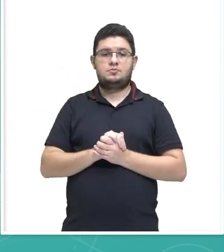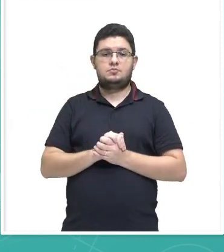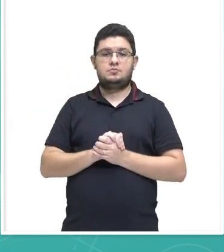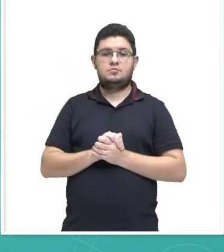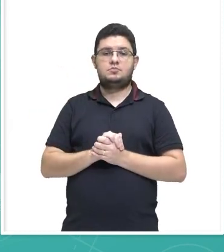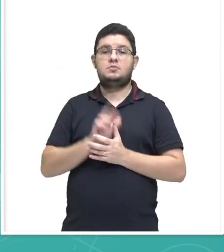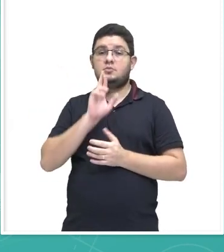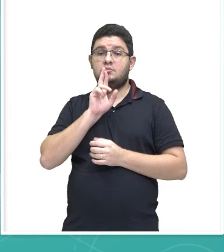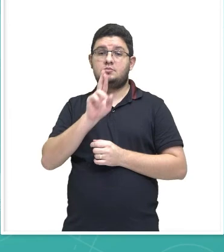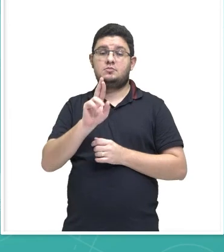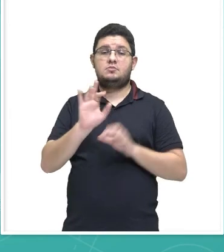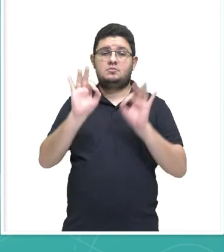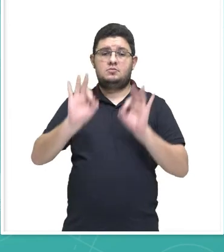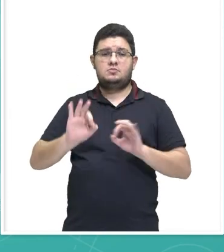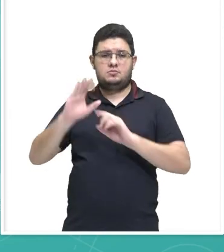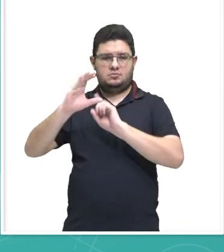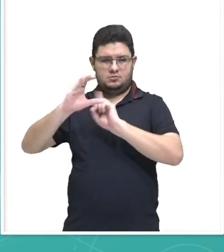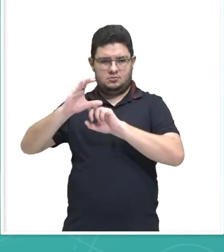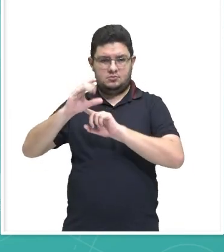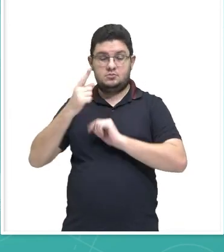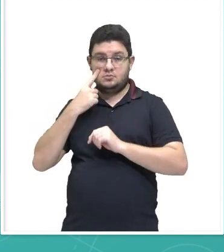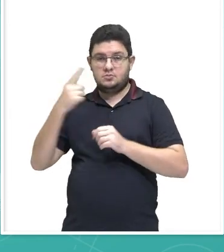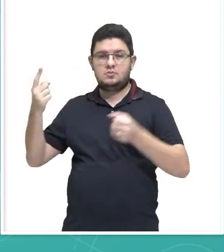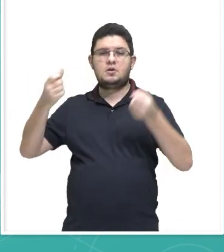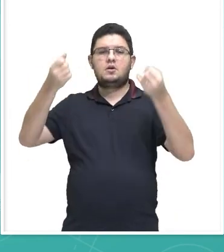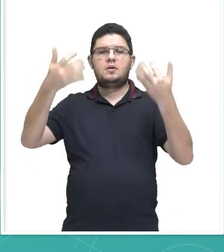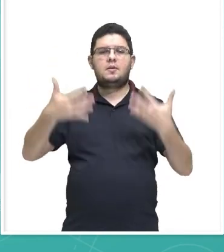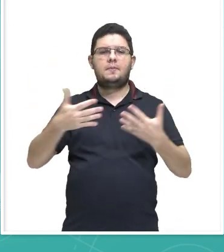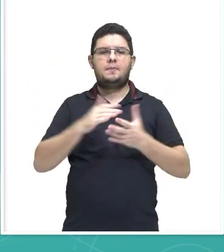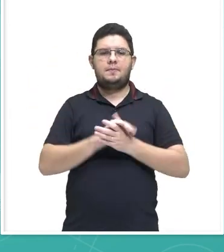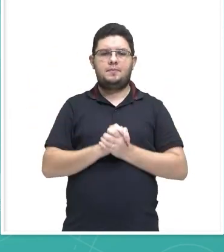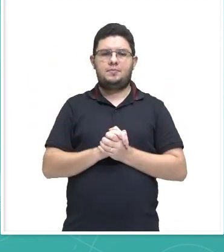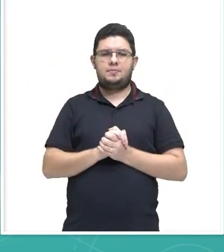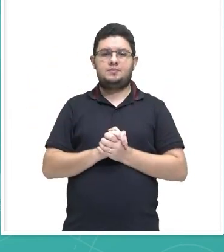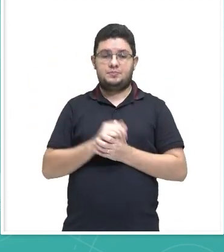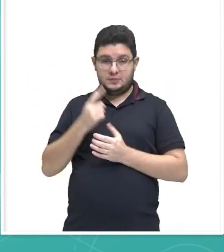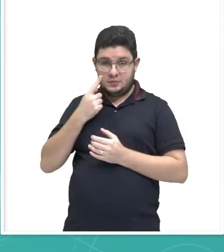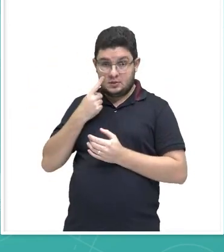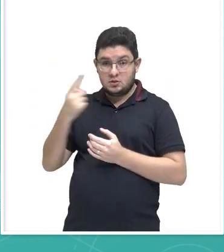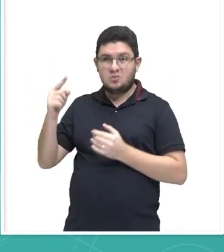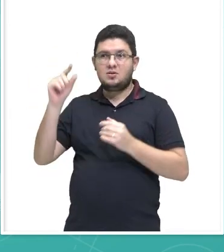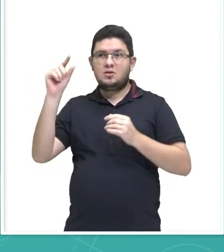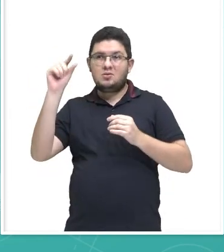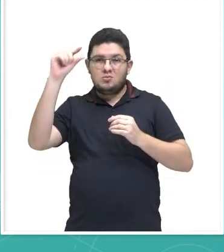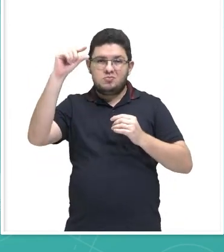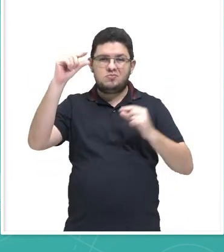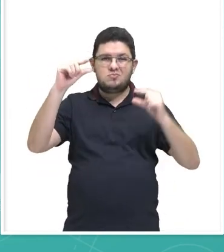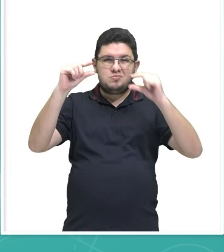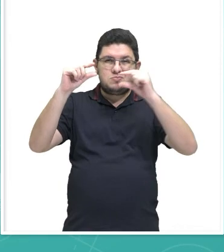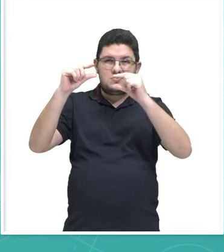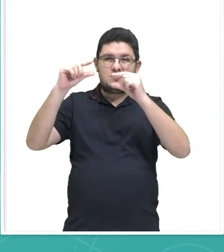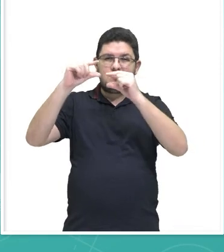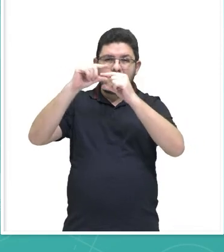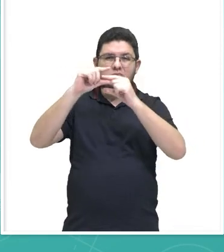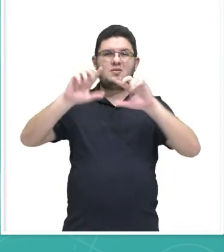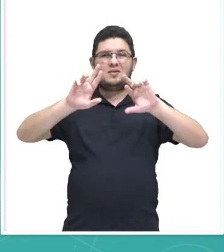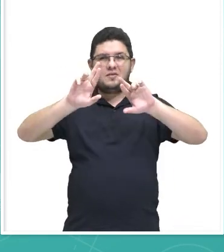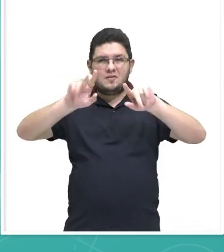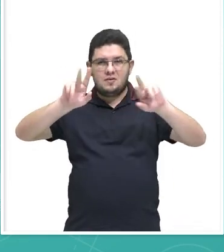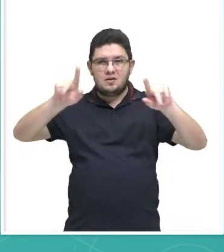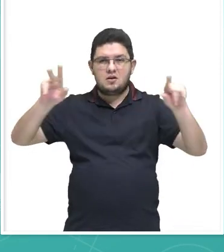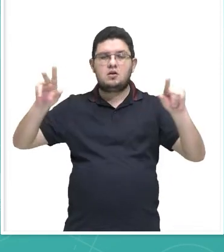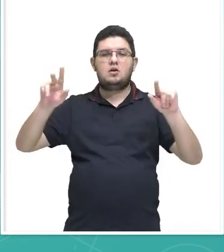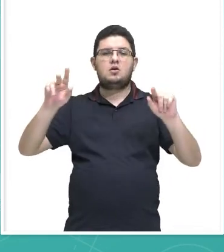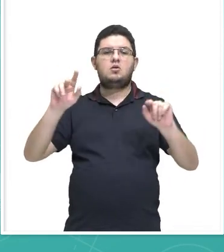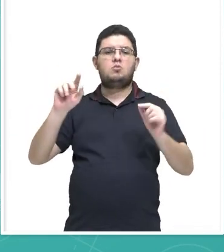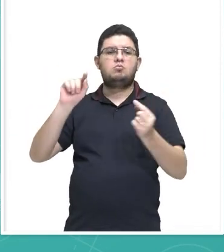letra C. Vamos ver o comentário? O quebra-cabeça é um jogo que consiste em combinar diferentes